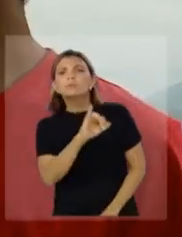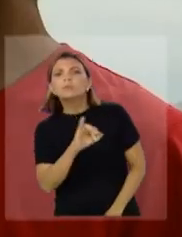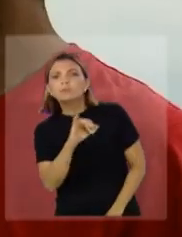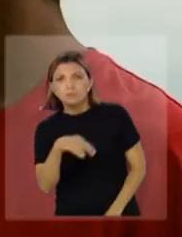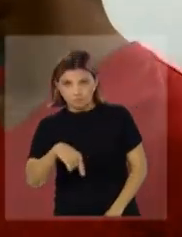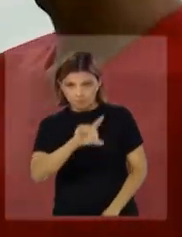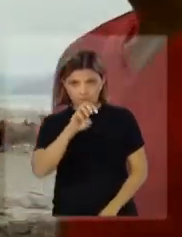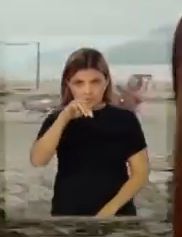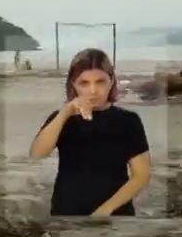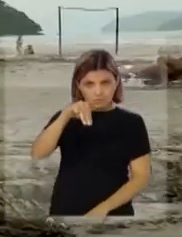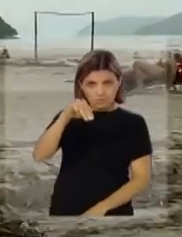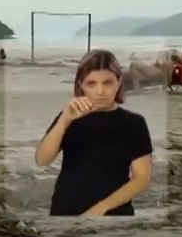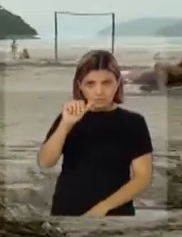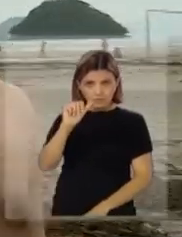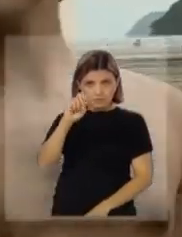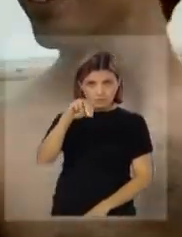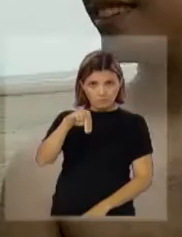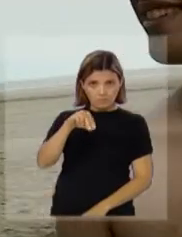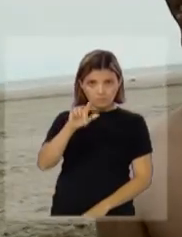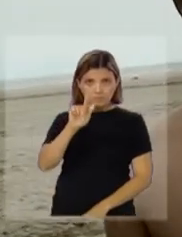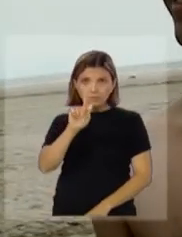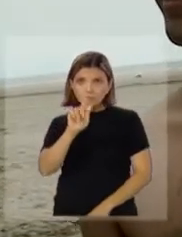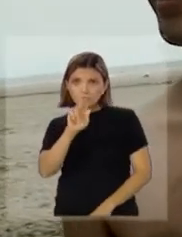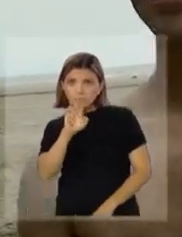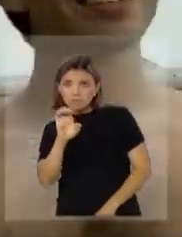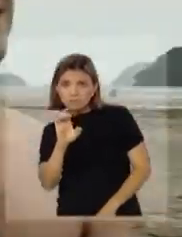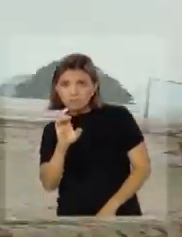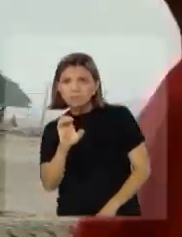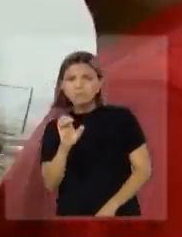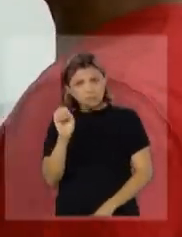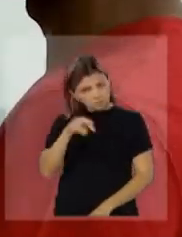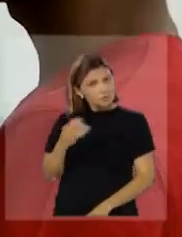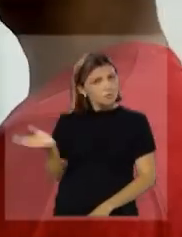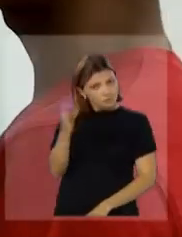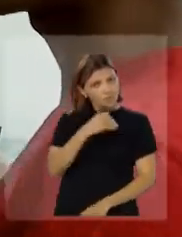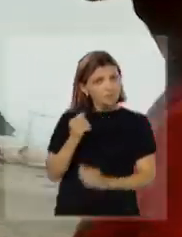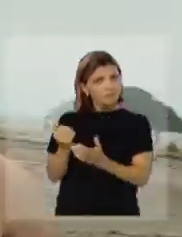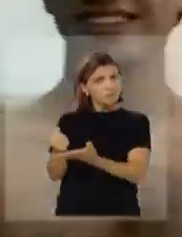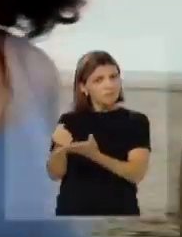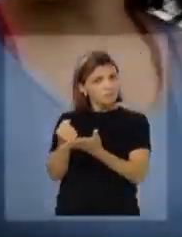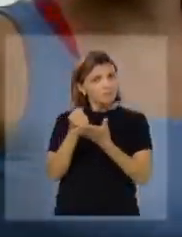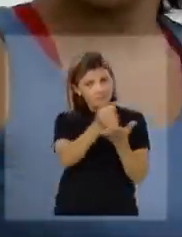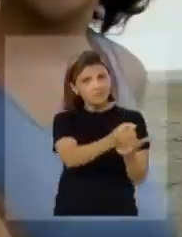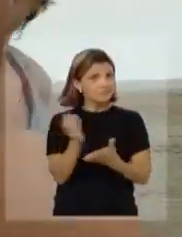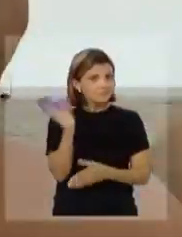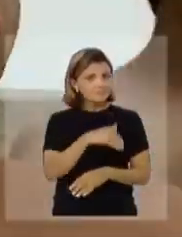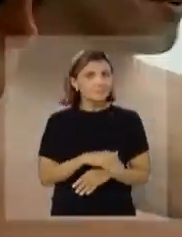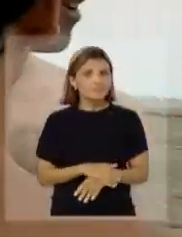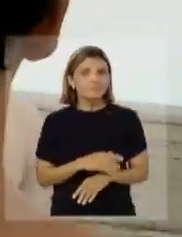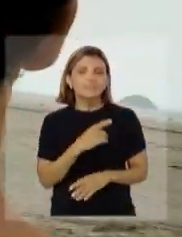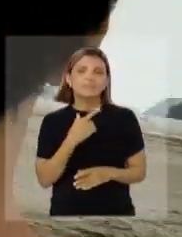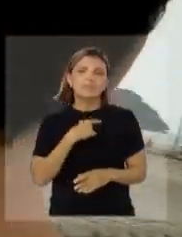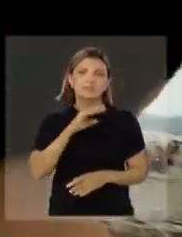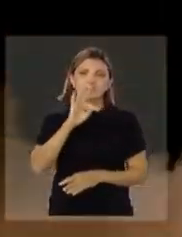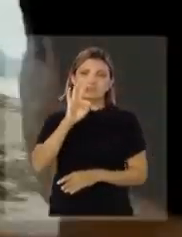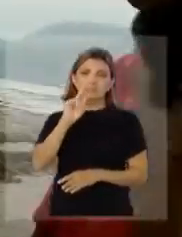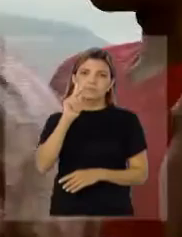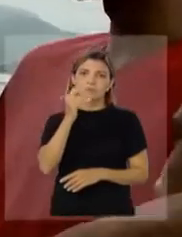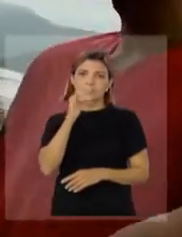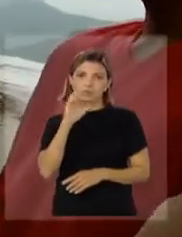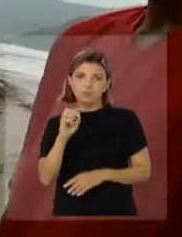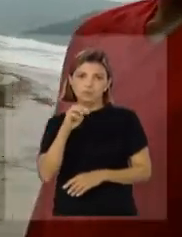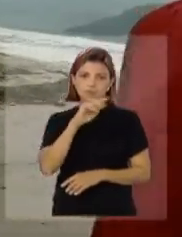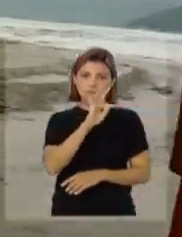Ei, cara, você tá indo pro mangue? Eu tô. Foi que a gente queria conhecer o mangue. Ah, meu pai trabalha lá perto. Se quiserem, eu posso mostrar pra vocês. Ah, que legal. Bom, eu sou o